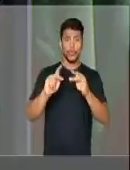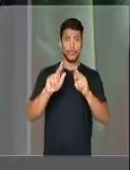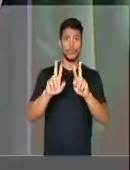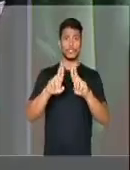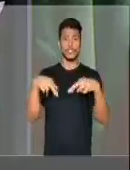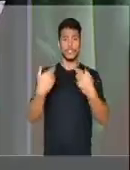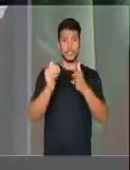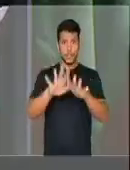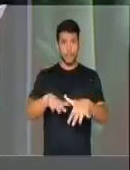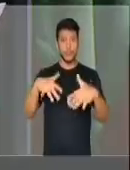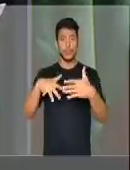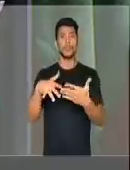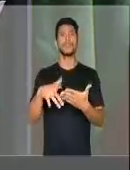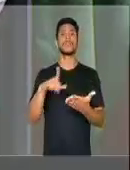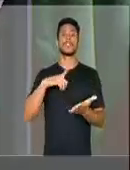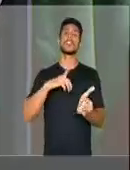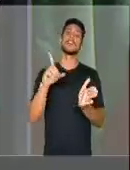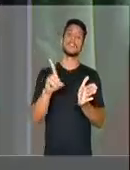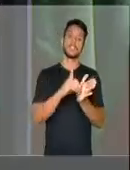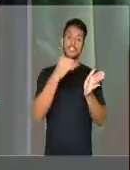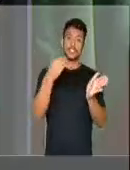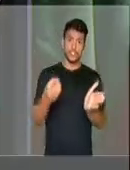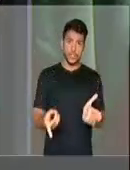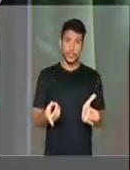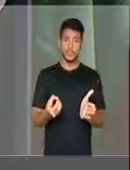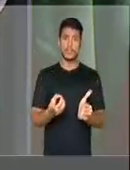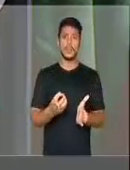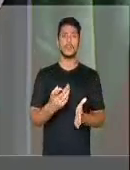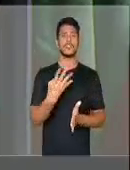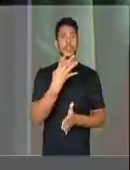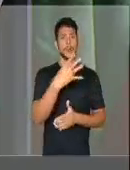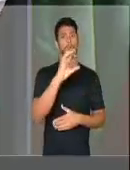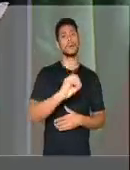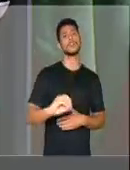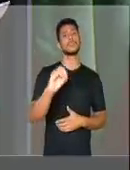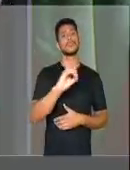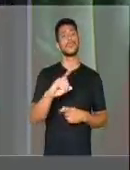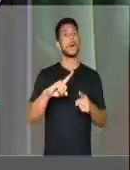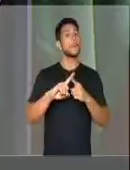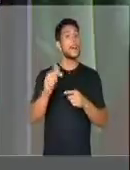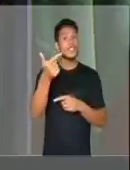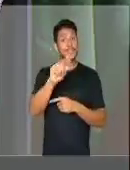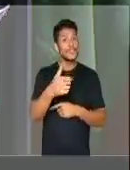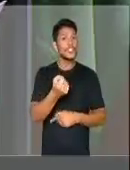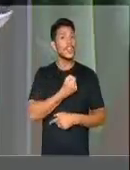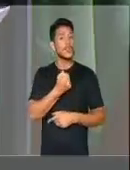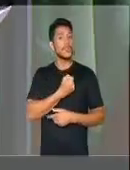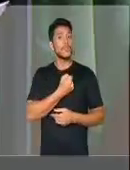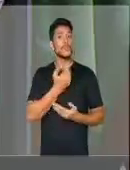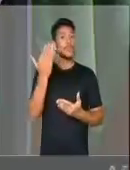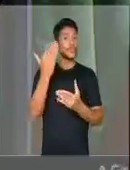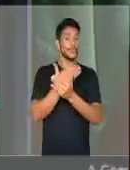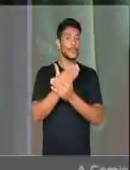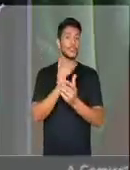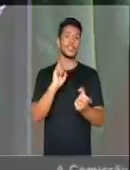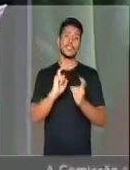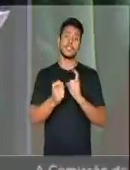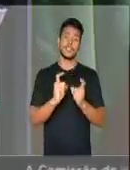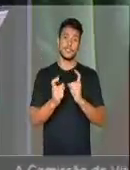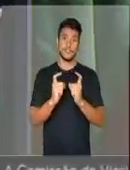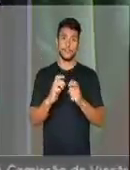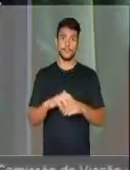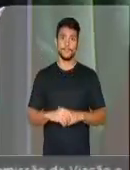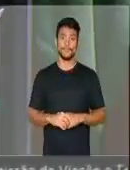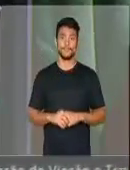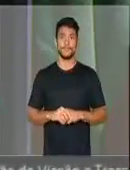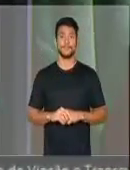do Estado no dia 4 de outubro desse mês, desse ano, sem o número do processo administrativo que deu origem